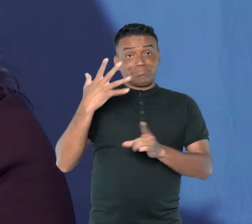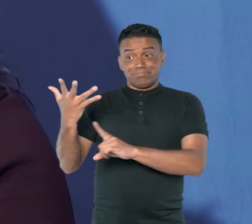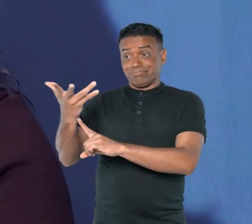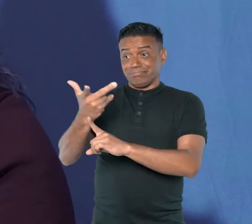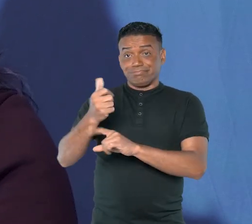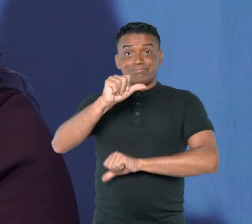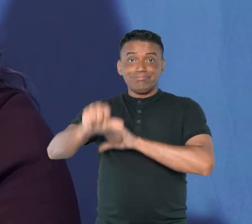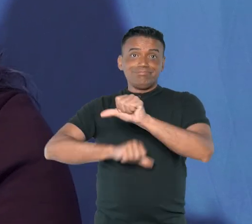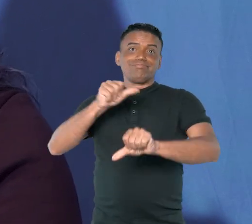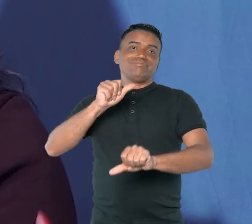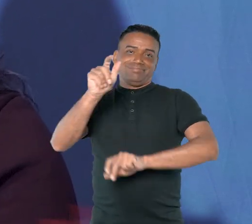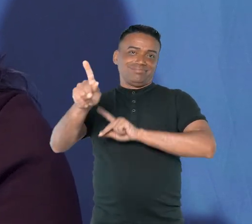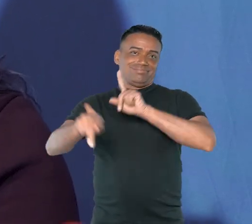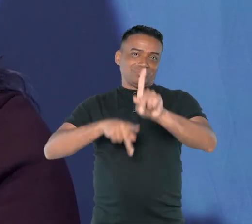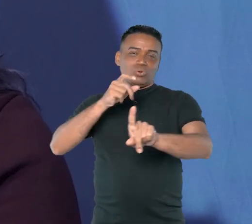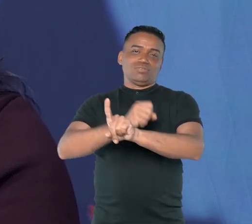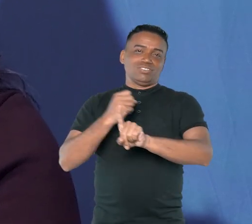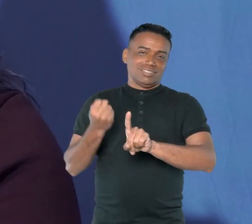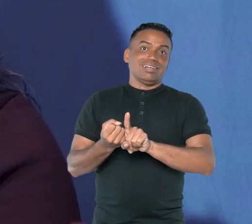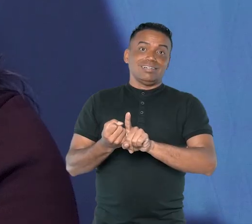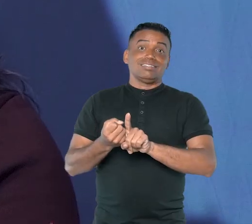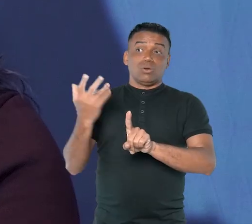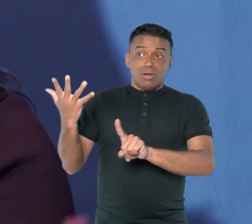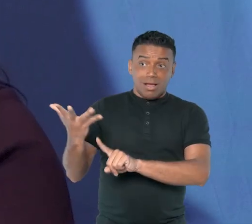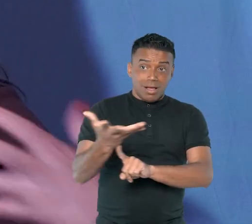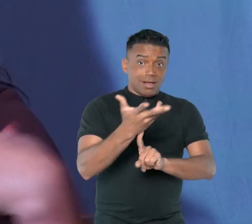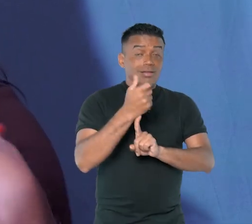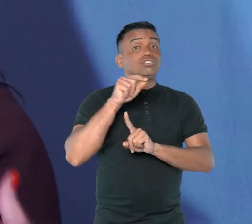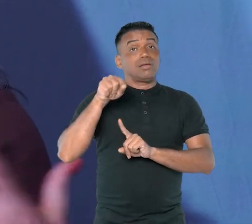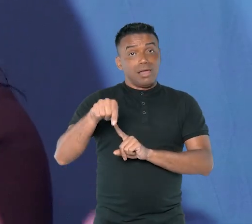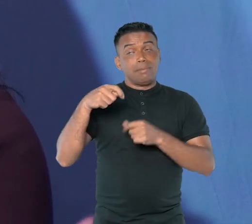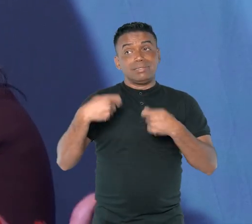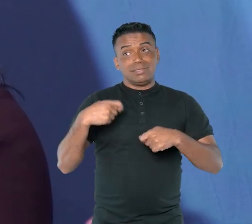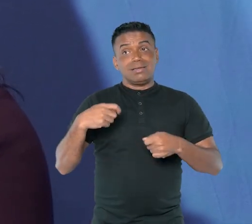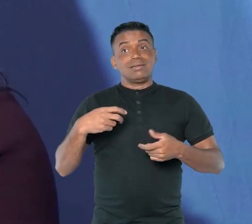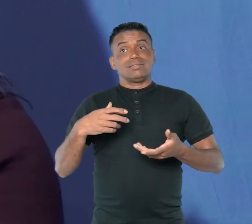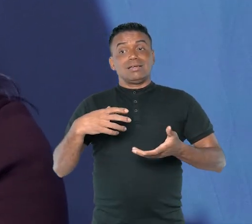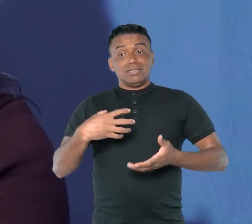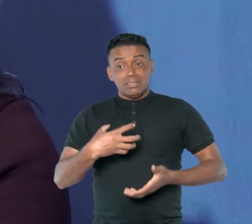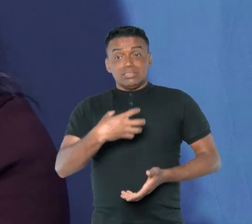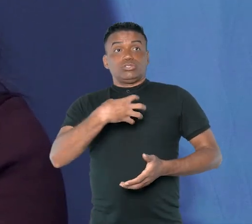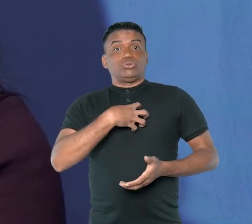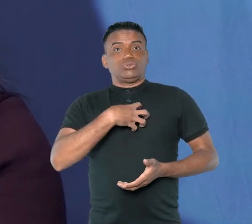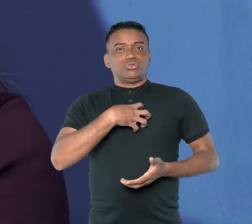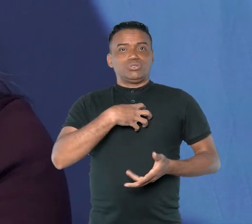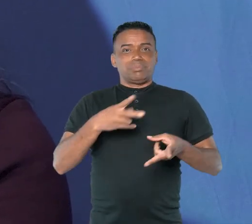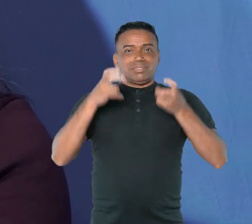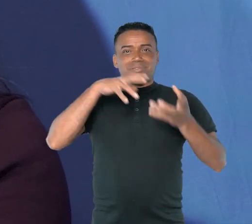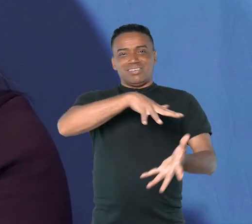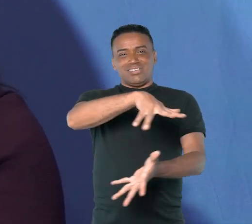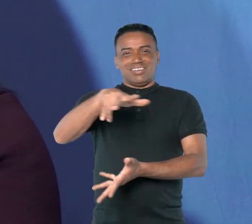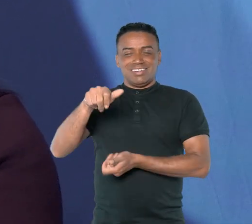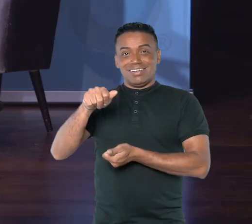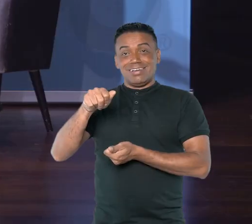nos transforma. Ela também é alguma coisa que requer os nossos sentidos no mundo, né? Eu acho